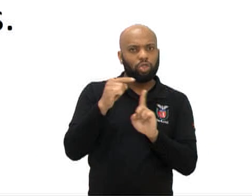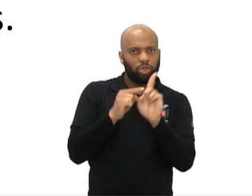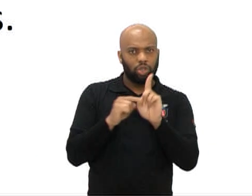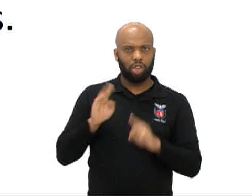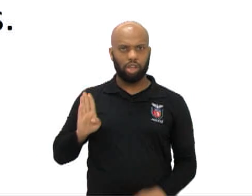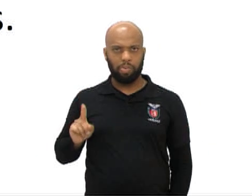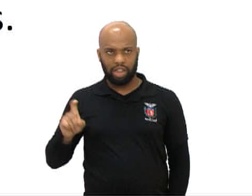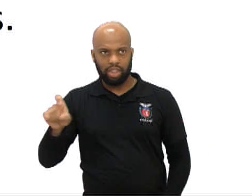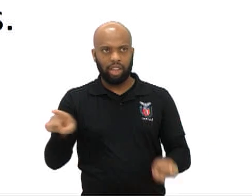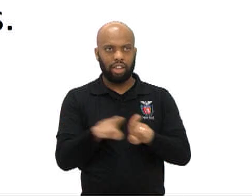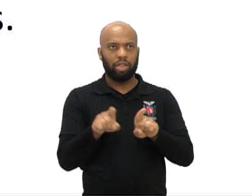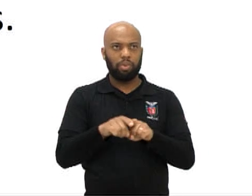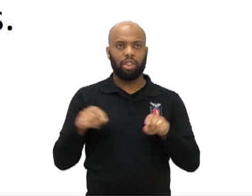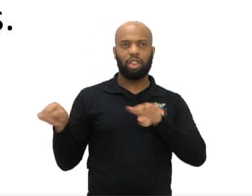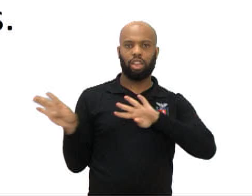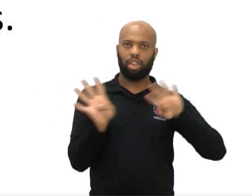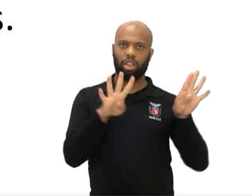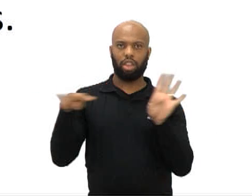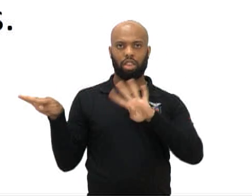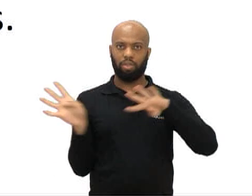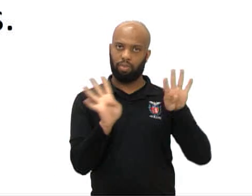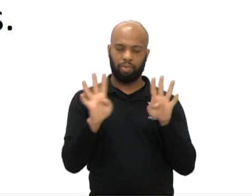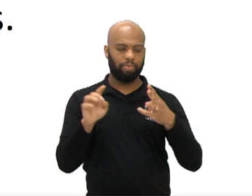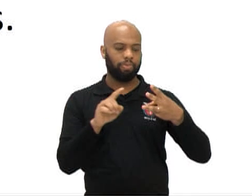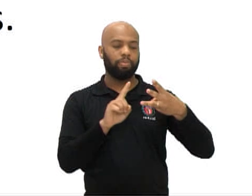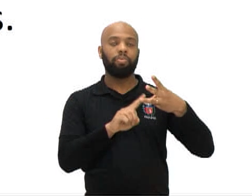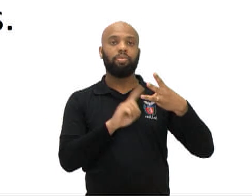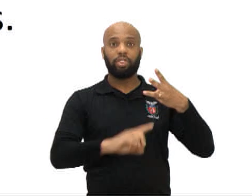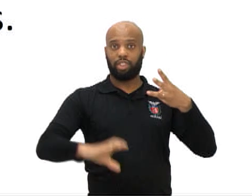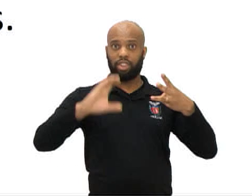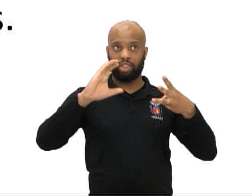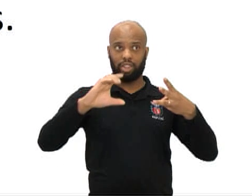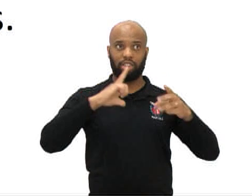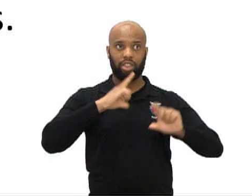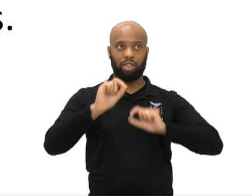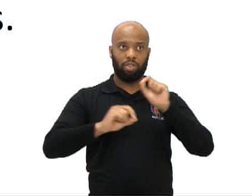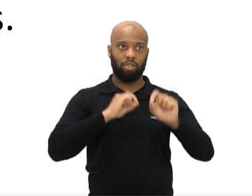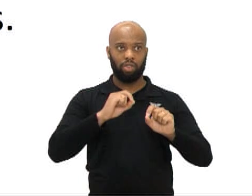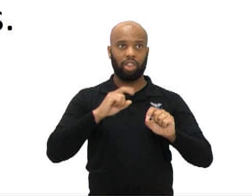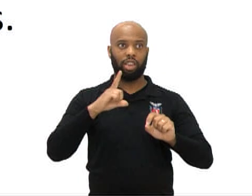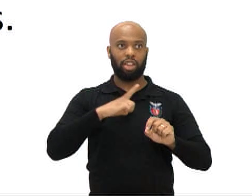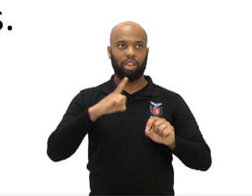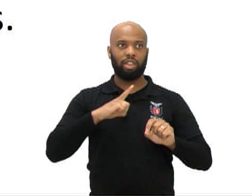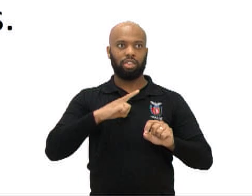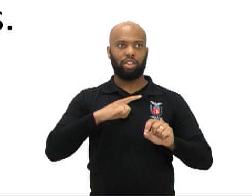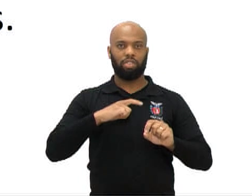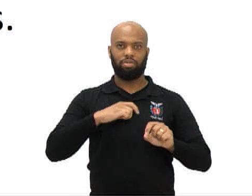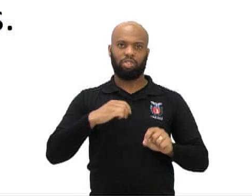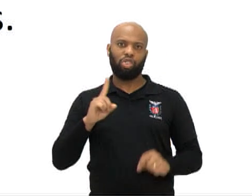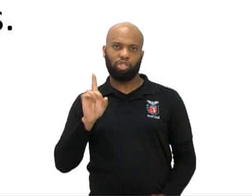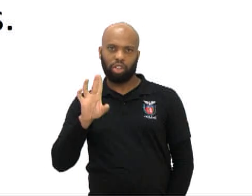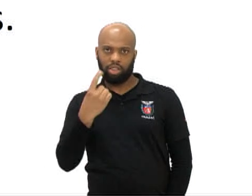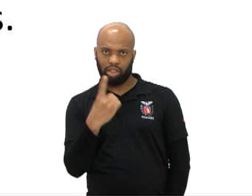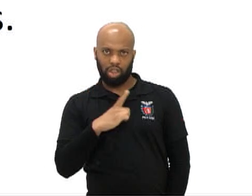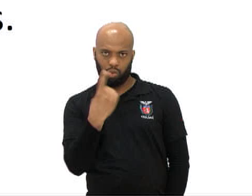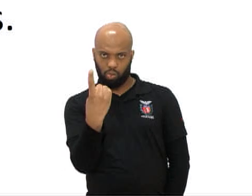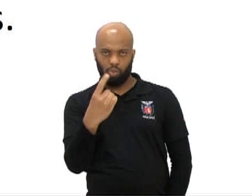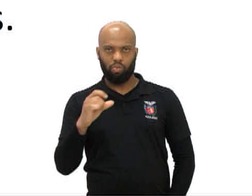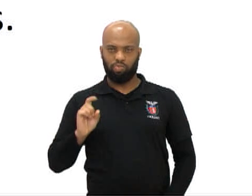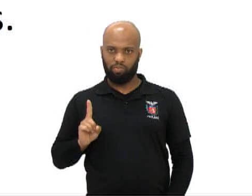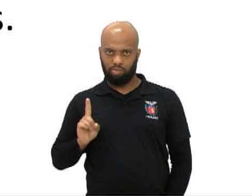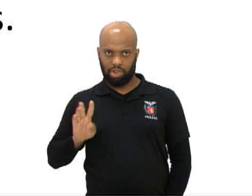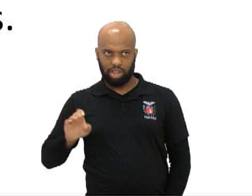algas unicelulares? Ou letra C, os protozoários e algas unicelulares? Ou letra D, bactérias